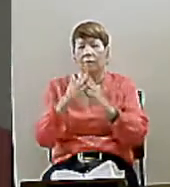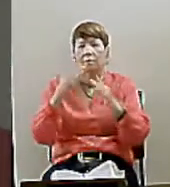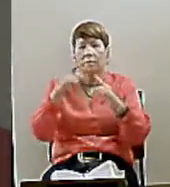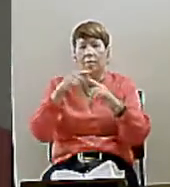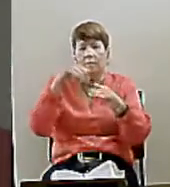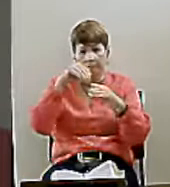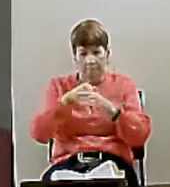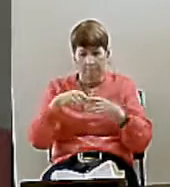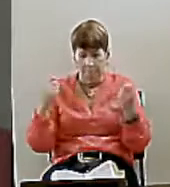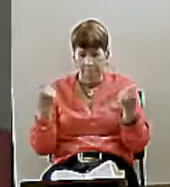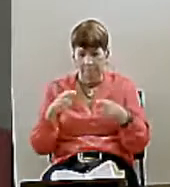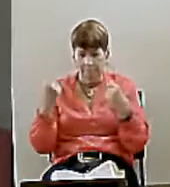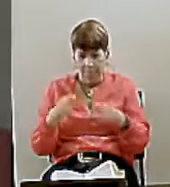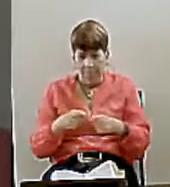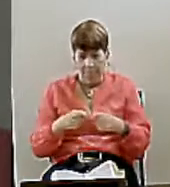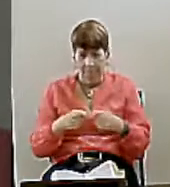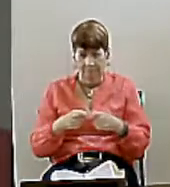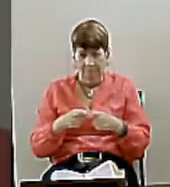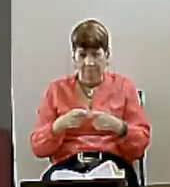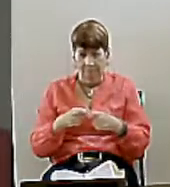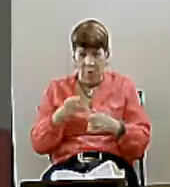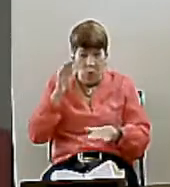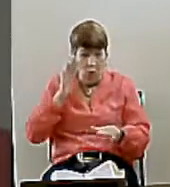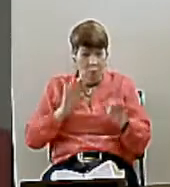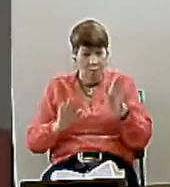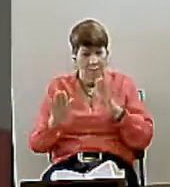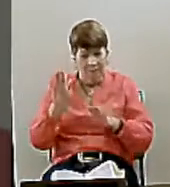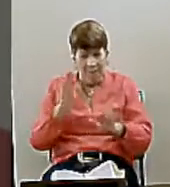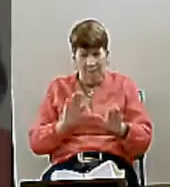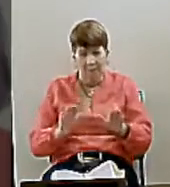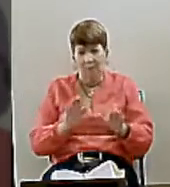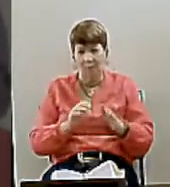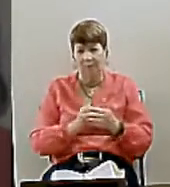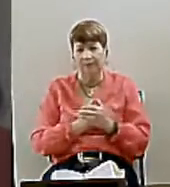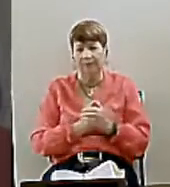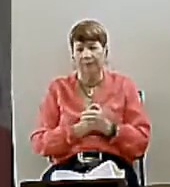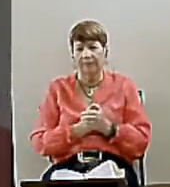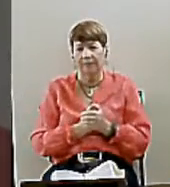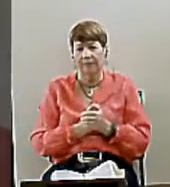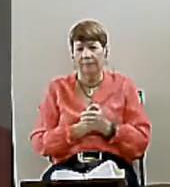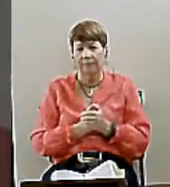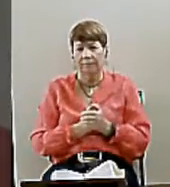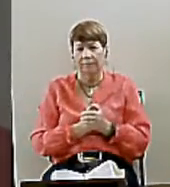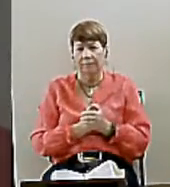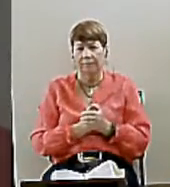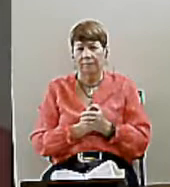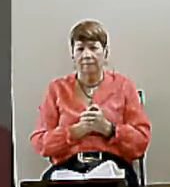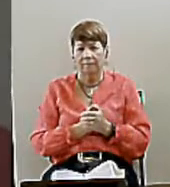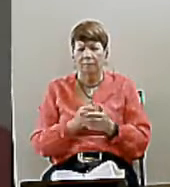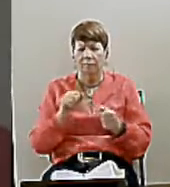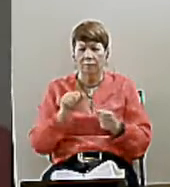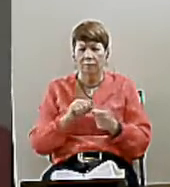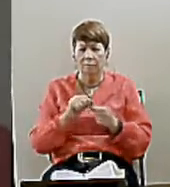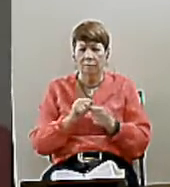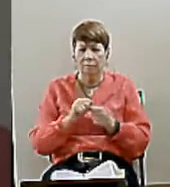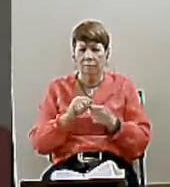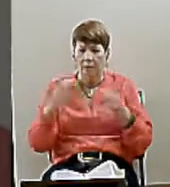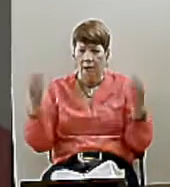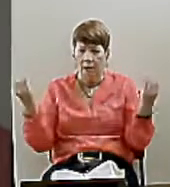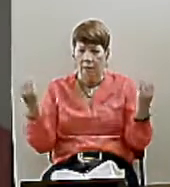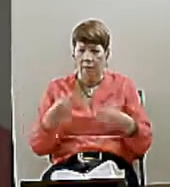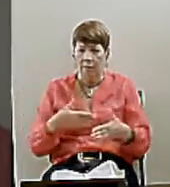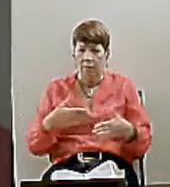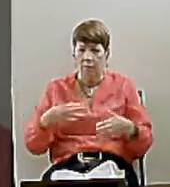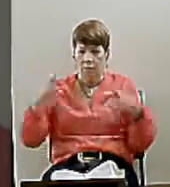Precisa sim ter uma pitada de prudência e também tudo ser feito com excelência respeitando